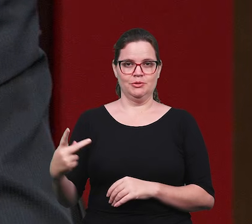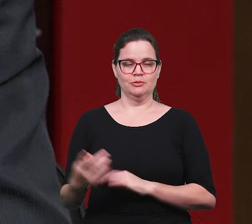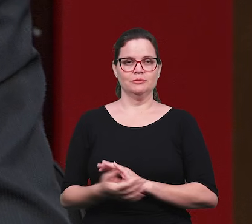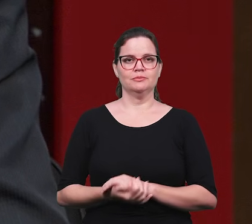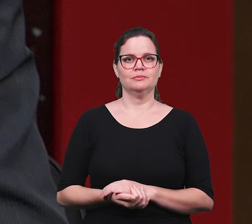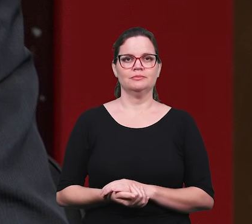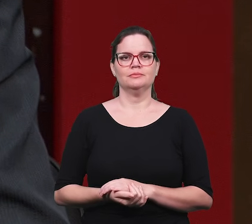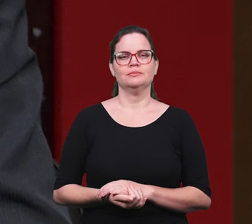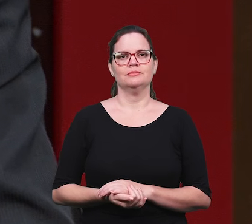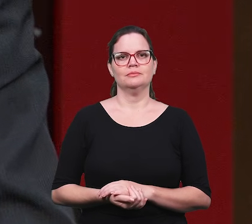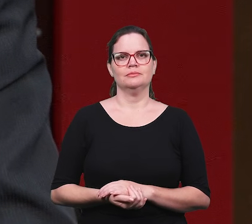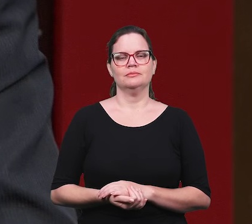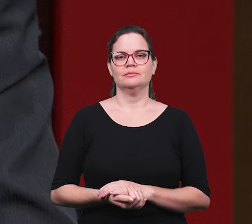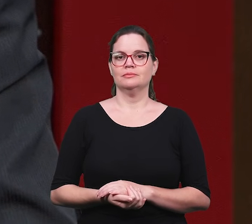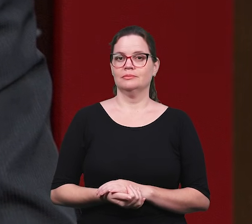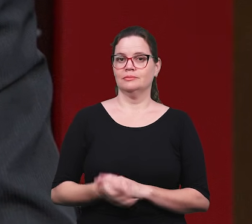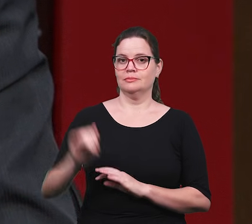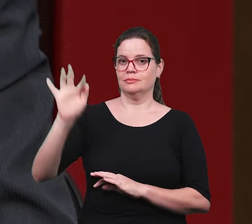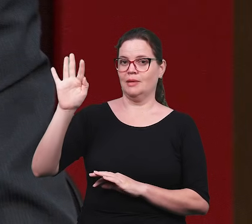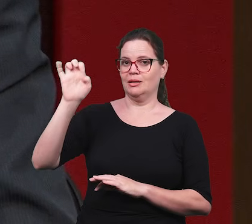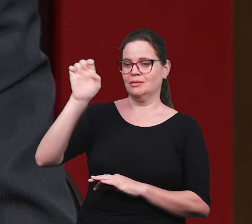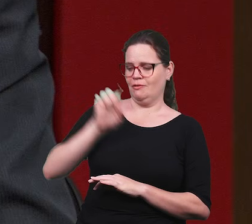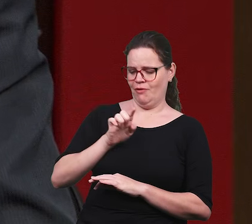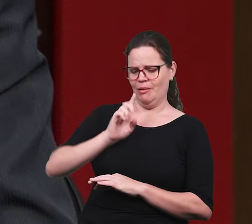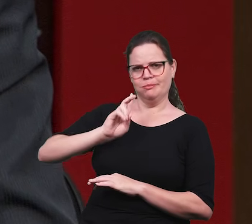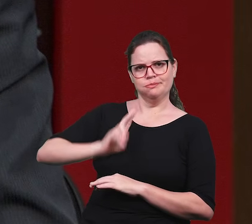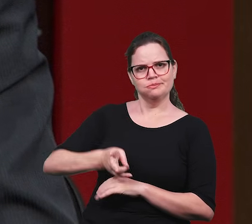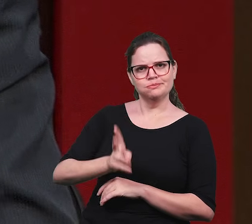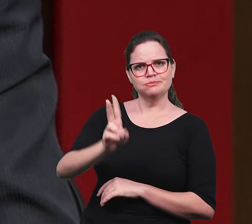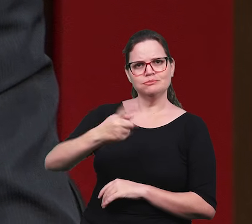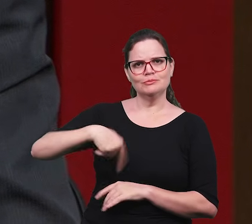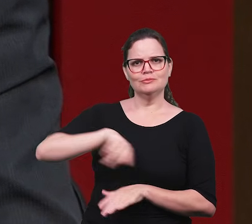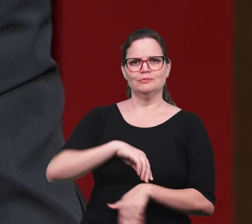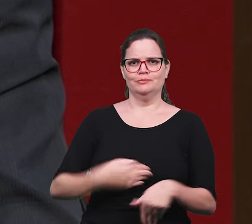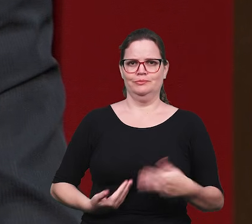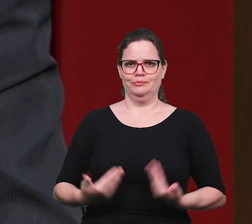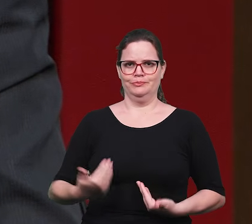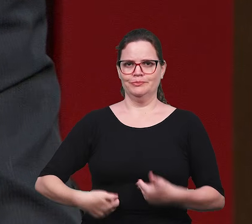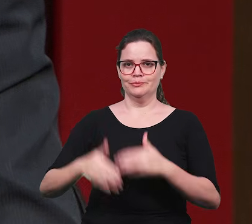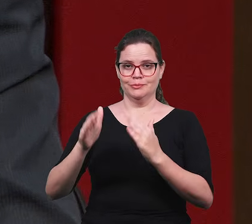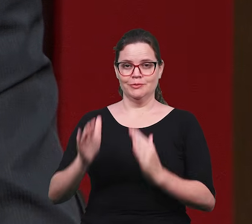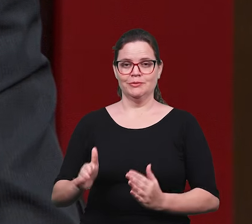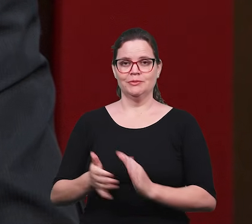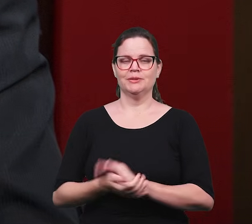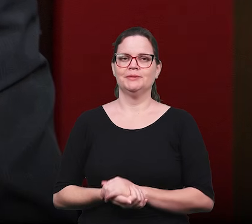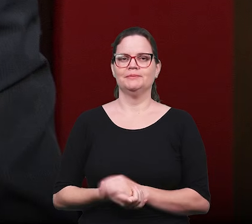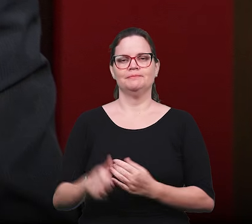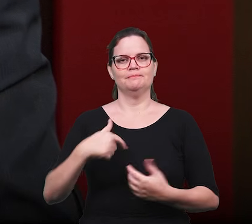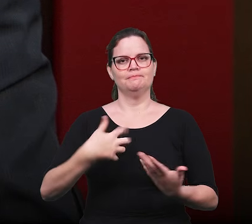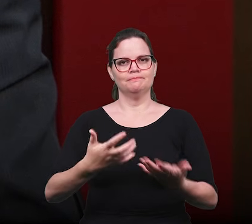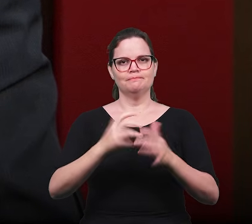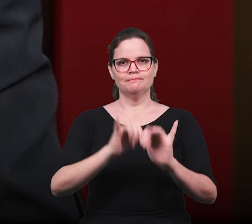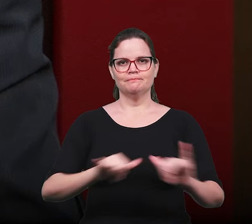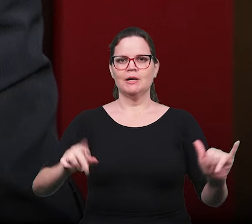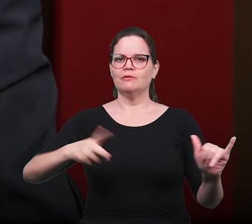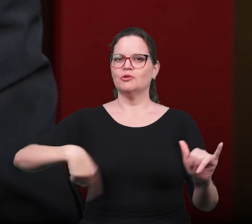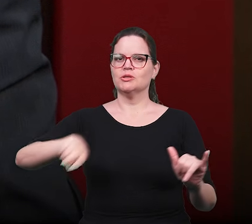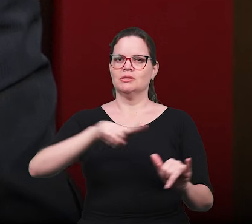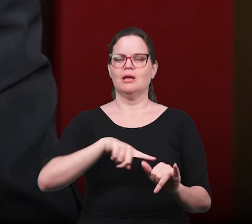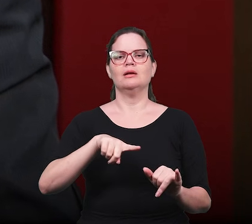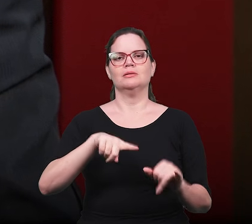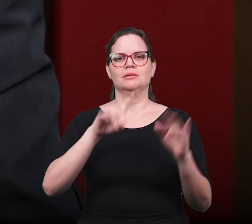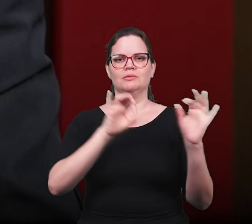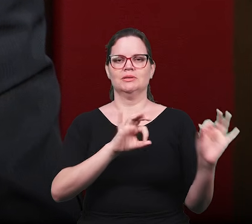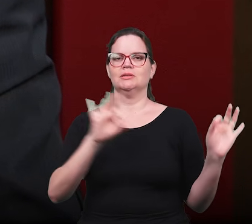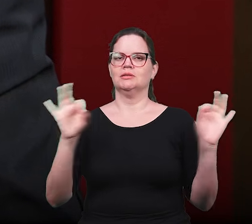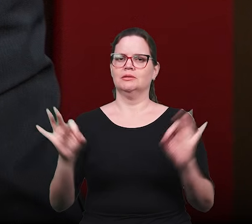deste episódio, a fé que permanece na Igreja Fiel. E quero dizer a todos que estão nos